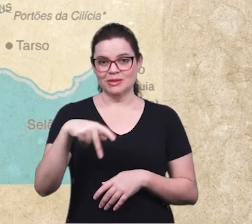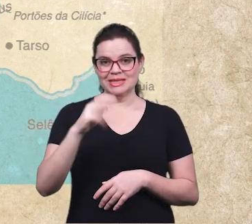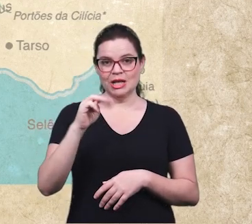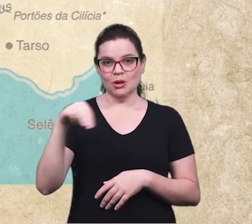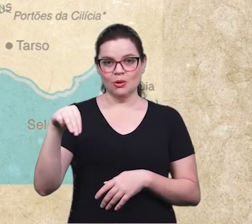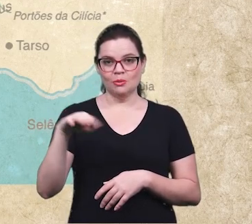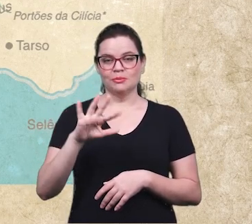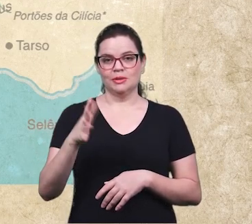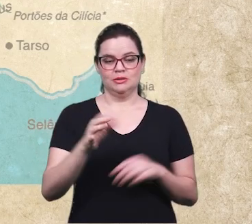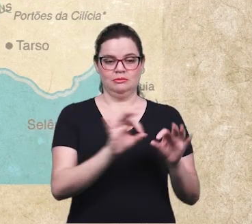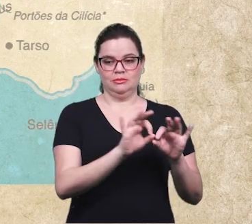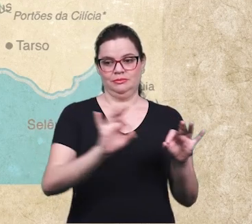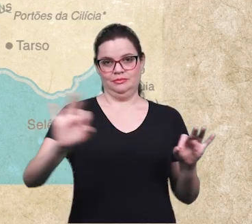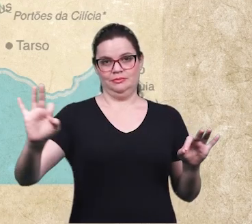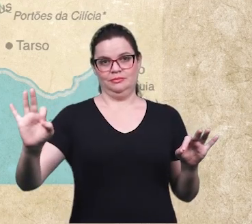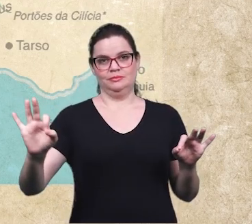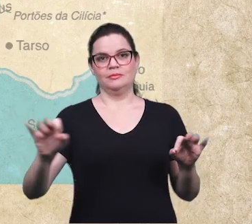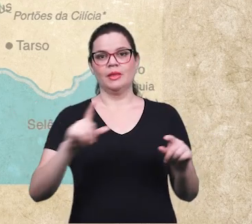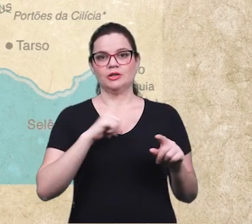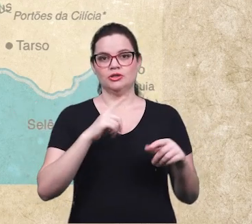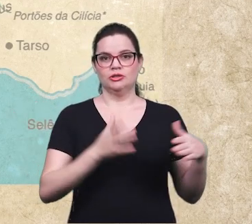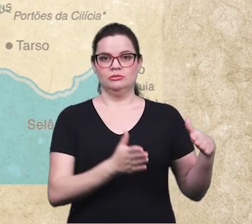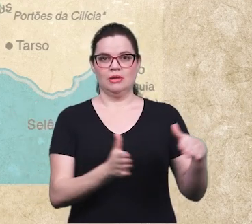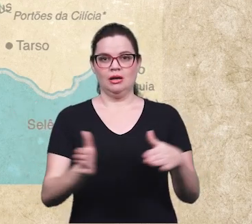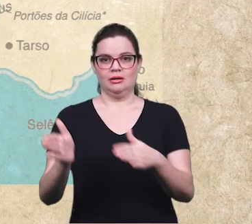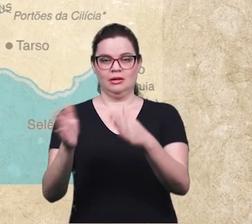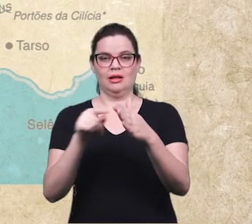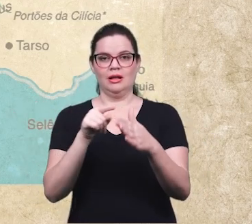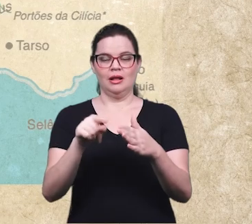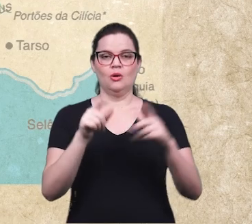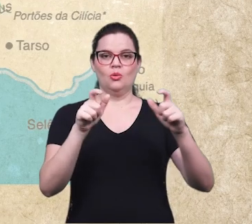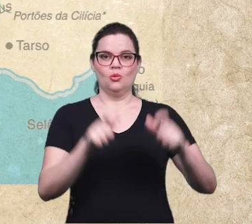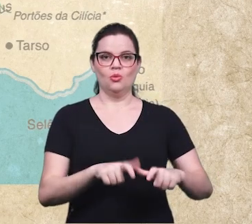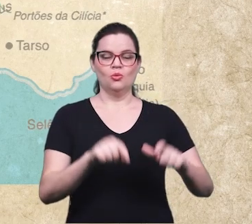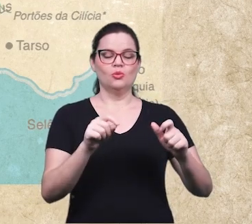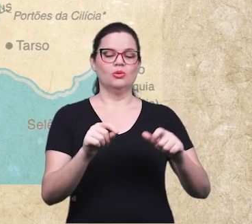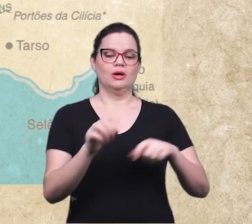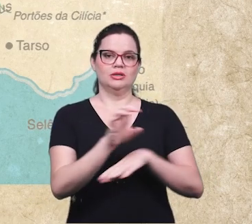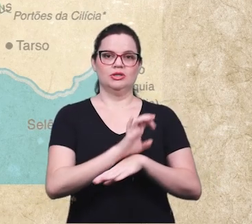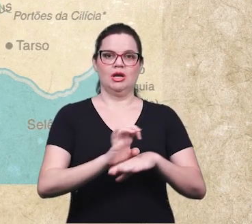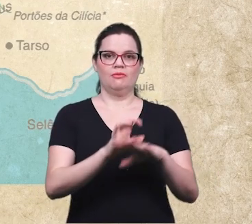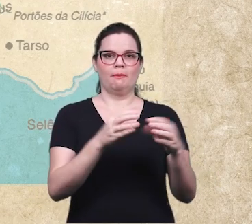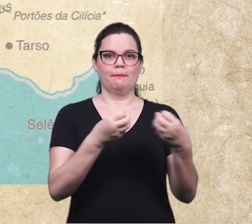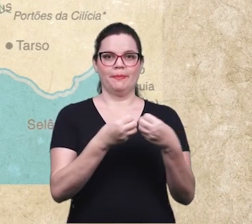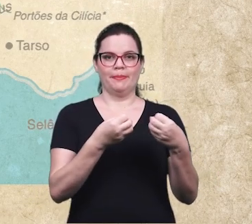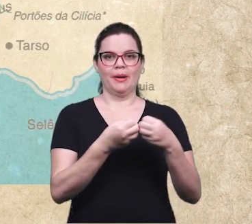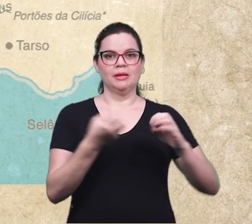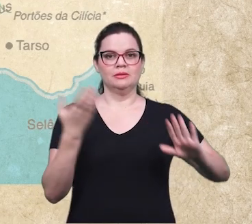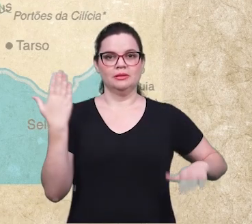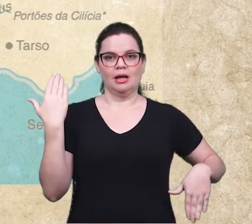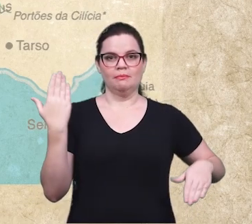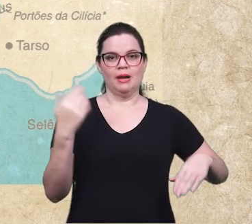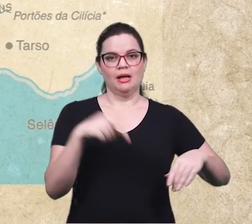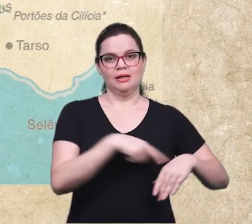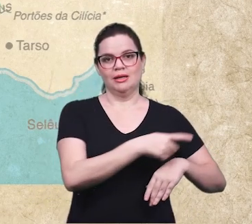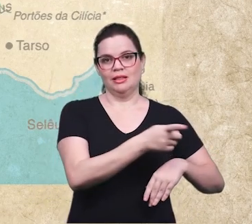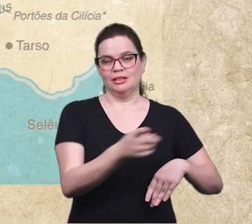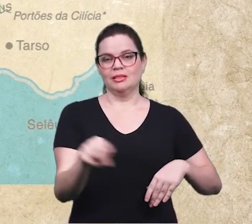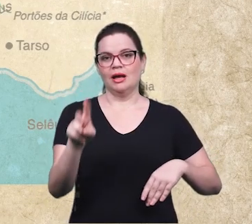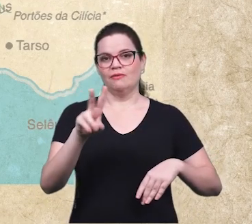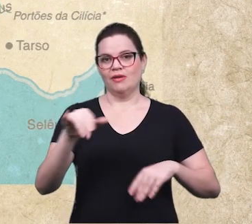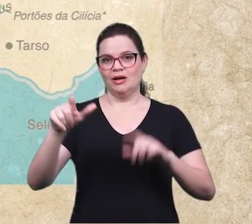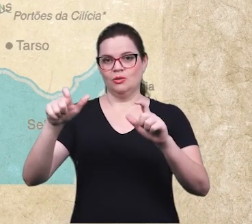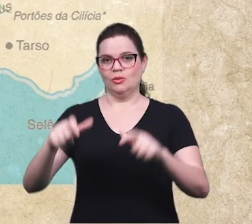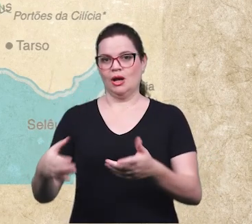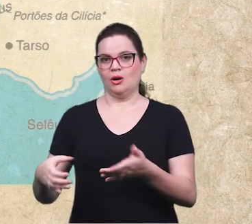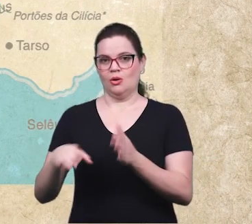de Éfeso, que estava mais próximo ao litoral, então, para dentro do continente Colossos. Próximo a